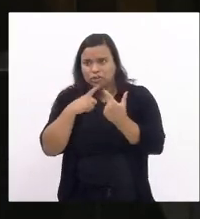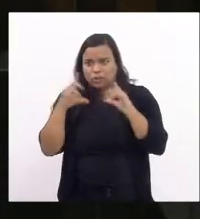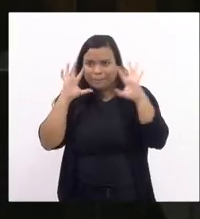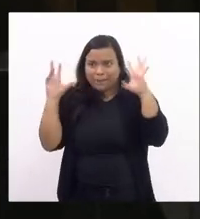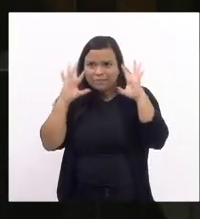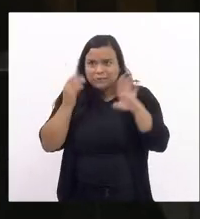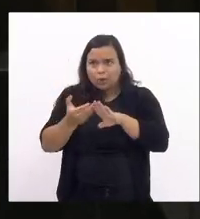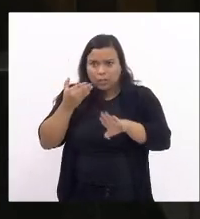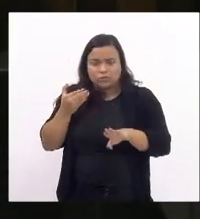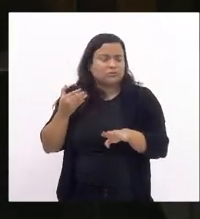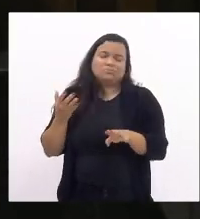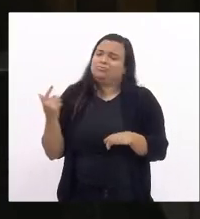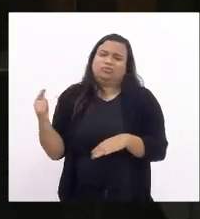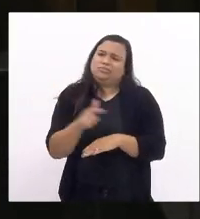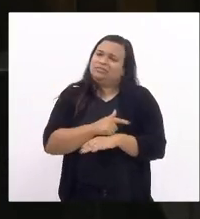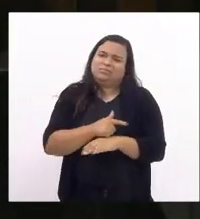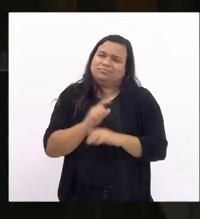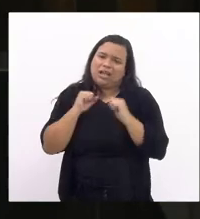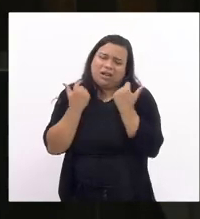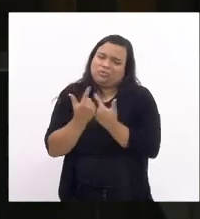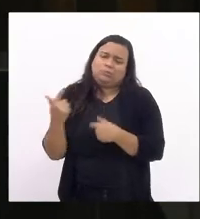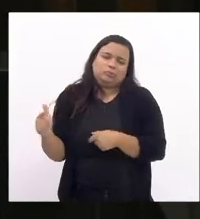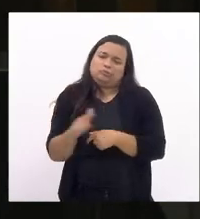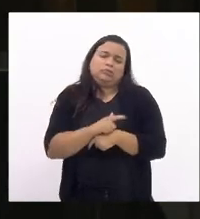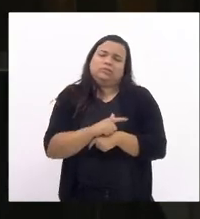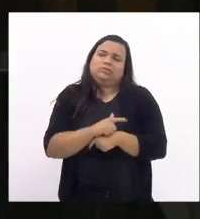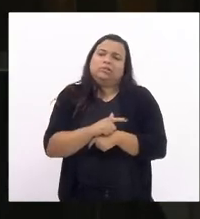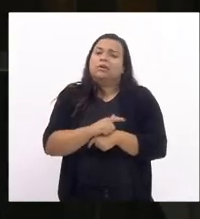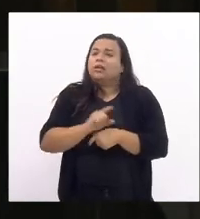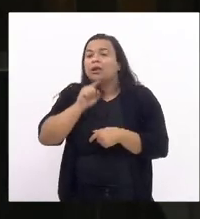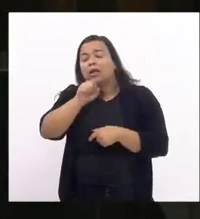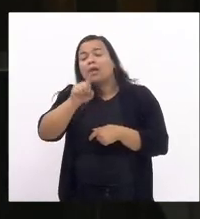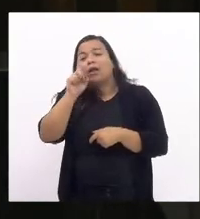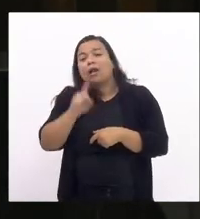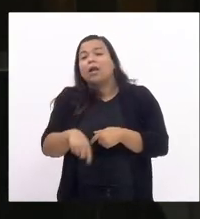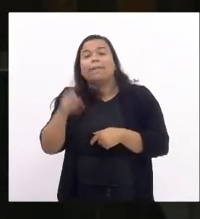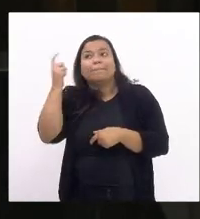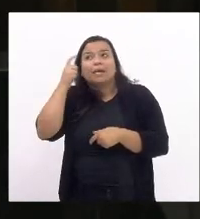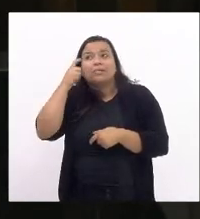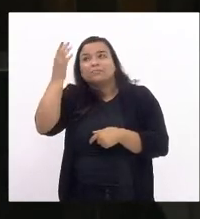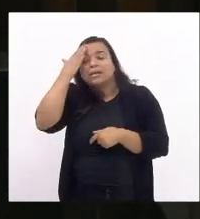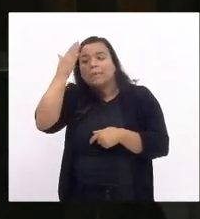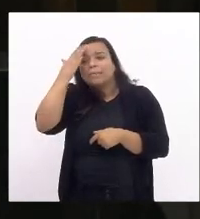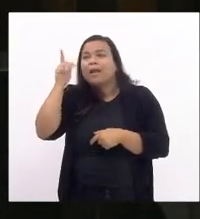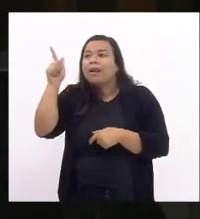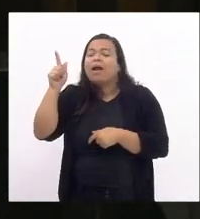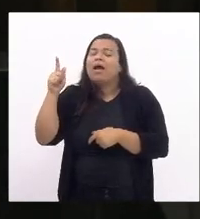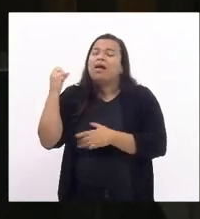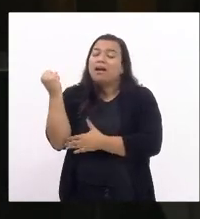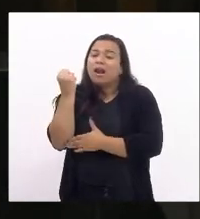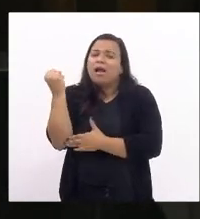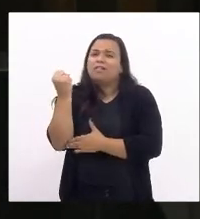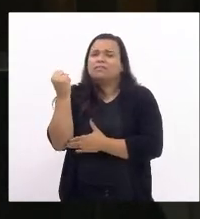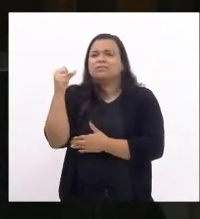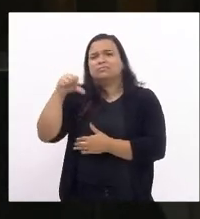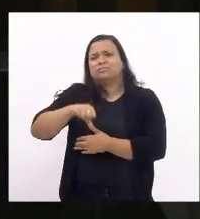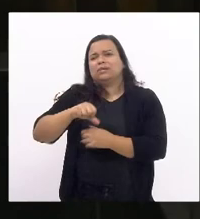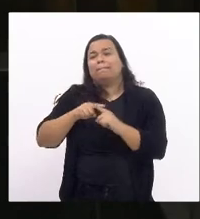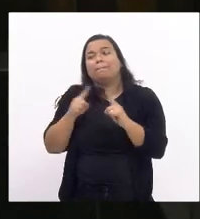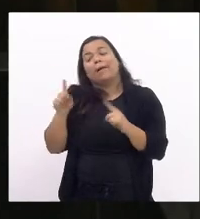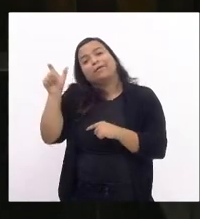Isso é prioridade política. Isso é entender a gravidade do que estava acontecendo. Mas o cinismo do governo